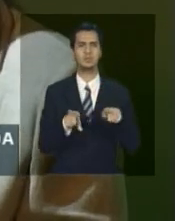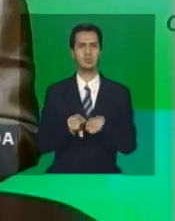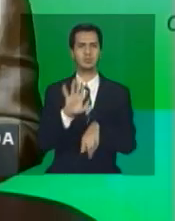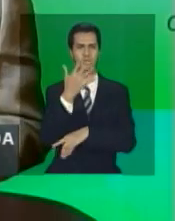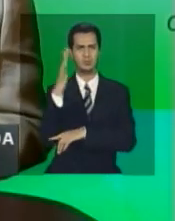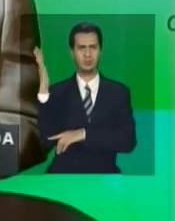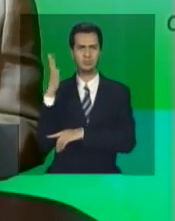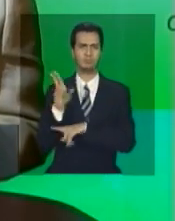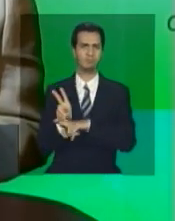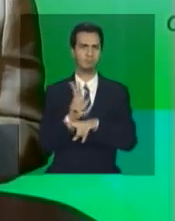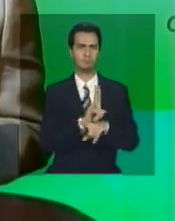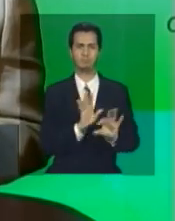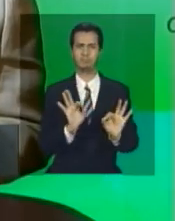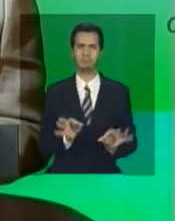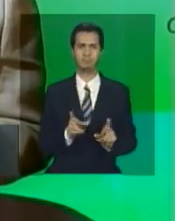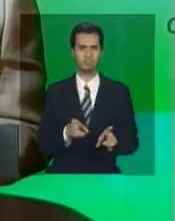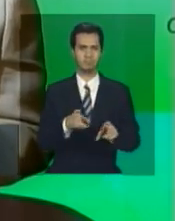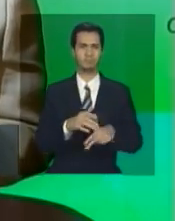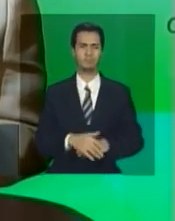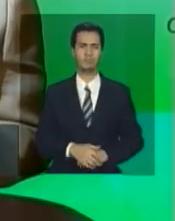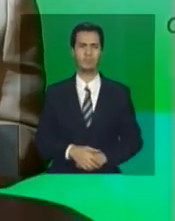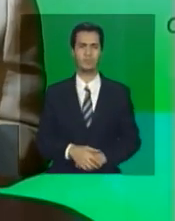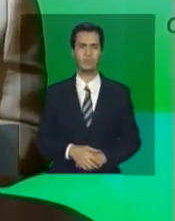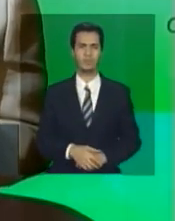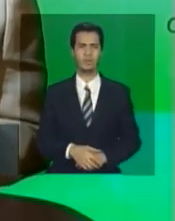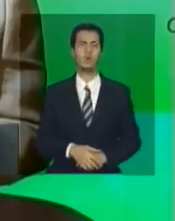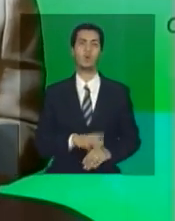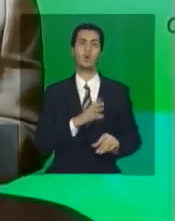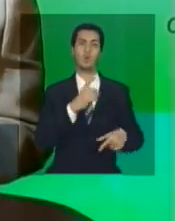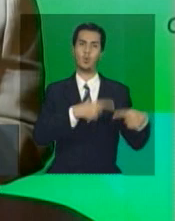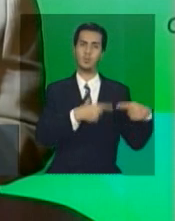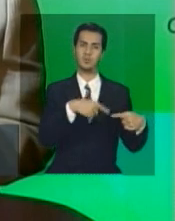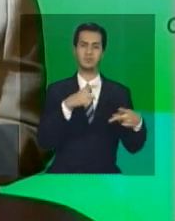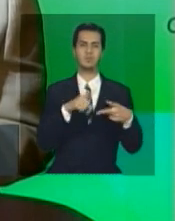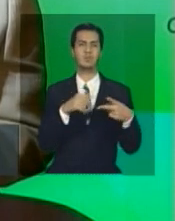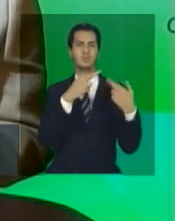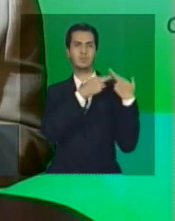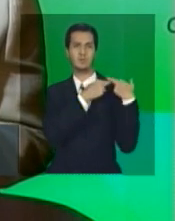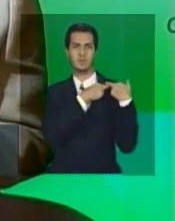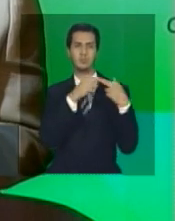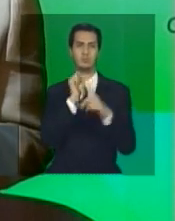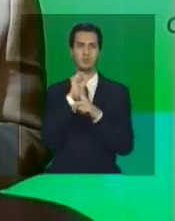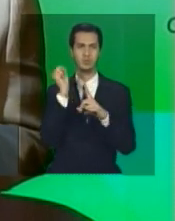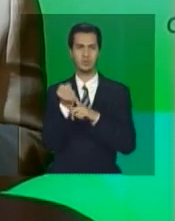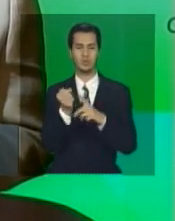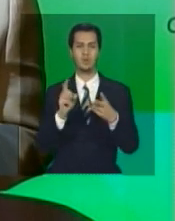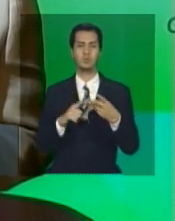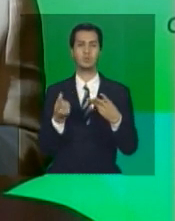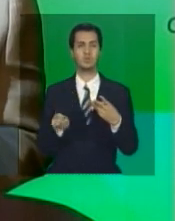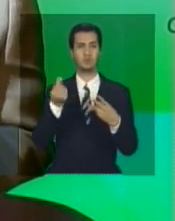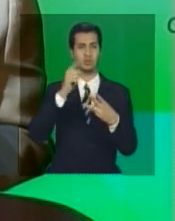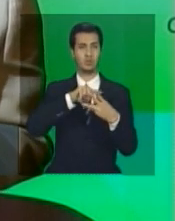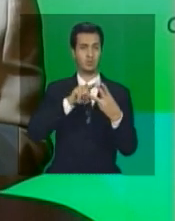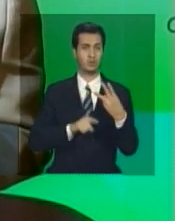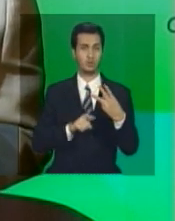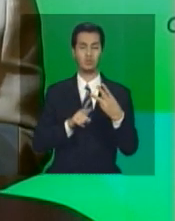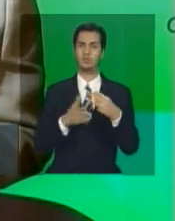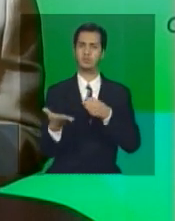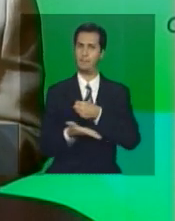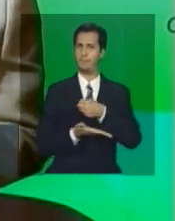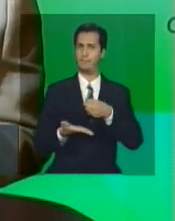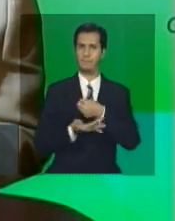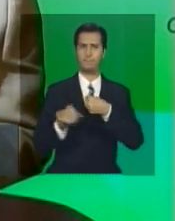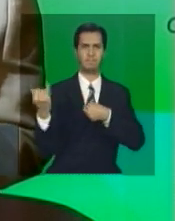ambiental. Conjugar competitividade, rentabilidade e responsabilidade social está na base, na